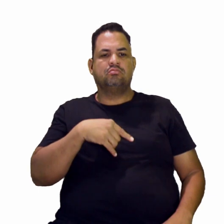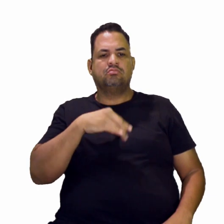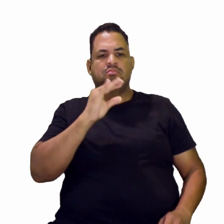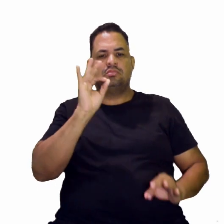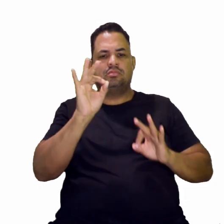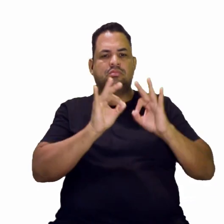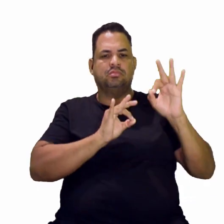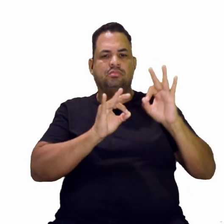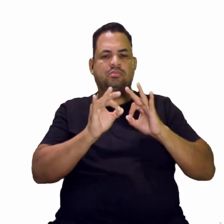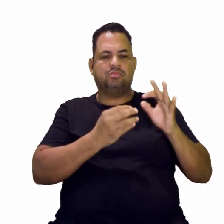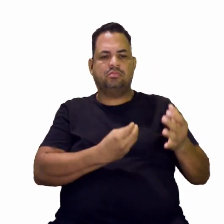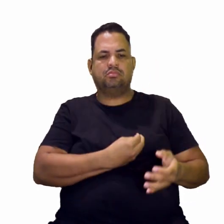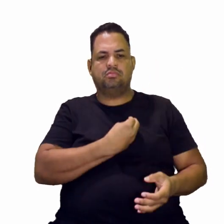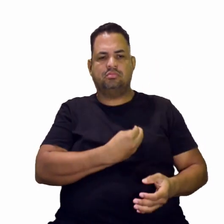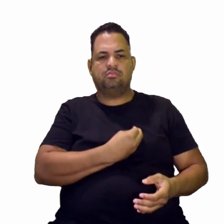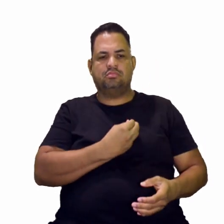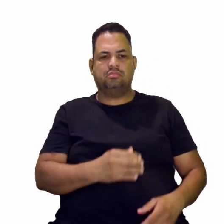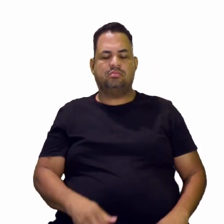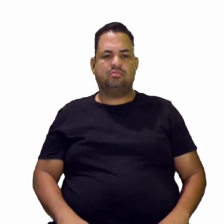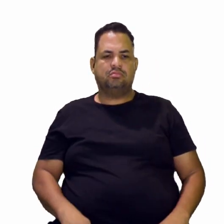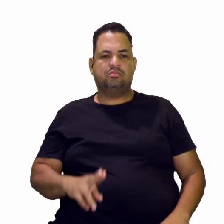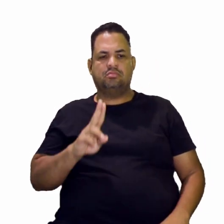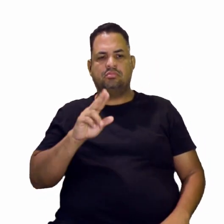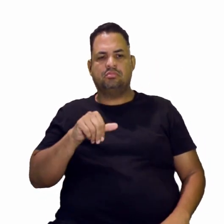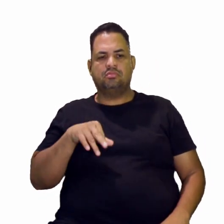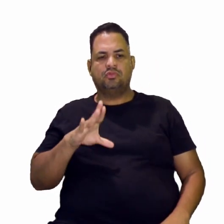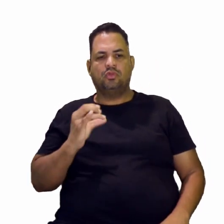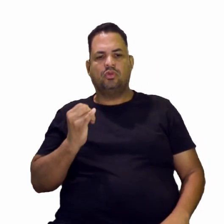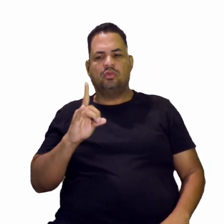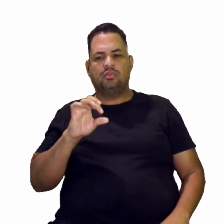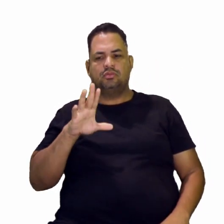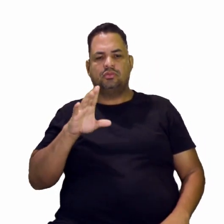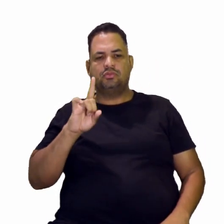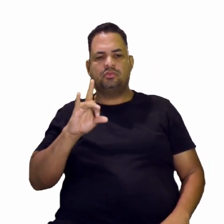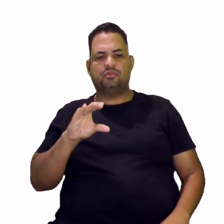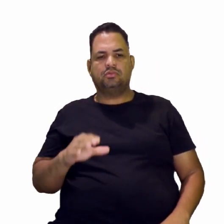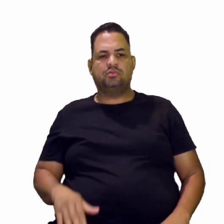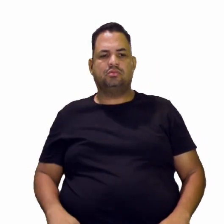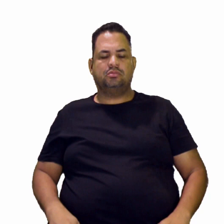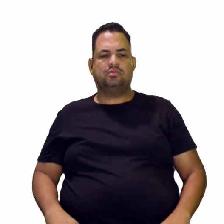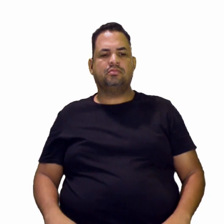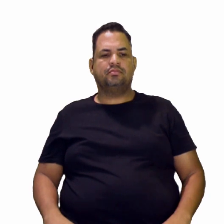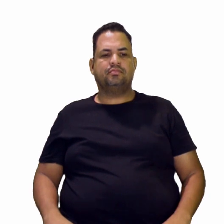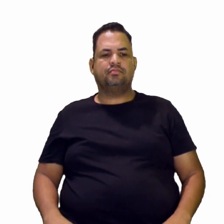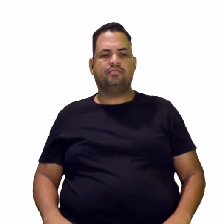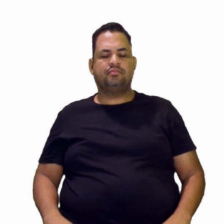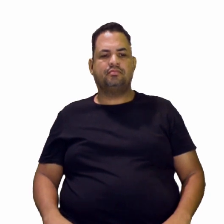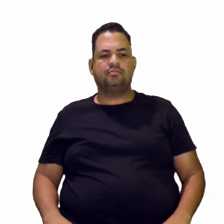níveis de organização dos seres vivos, o nicho ecológico, né?